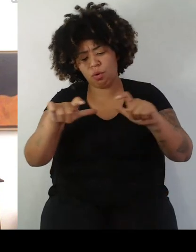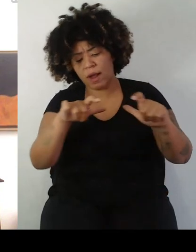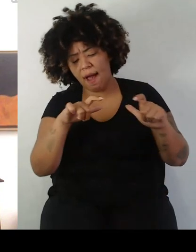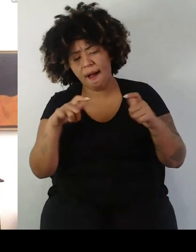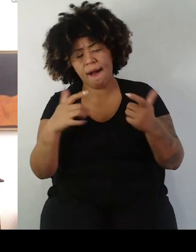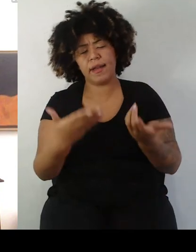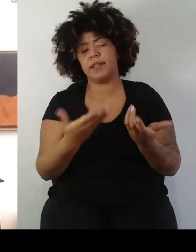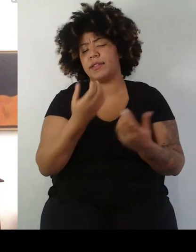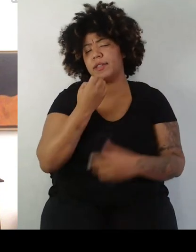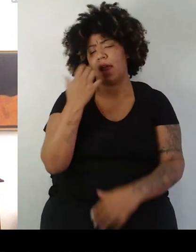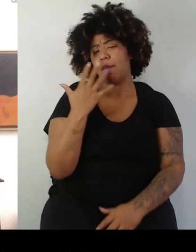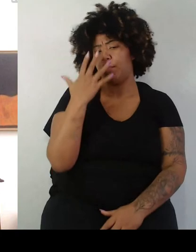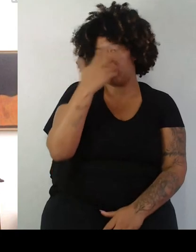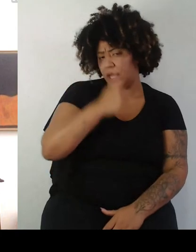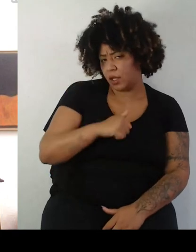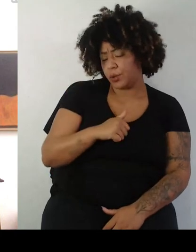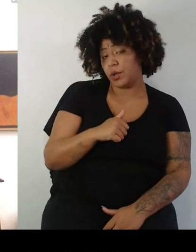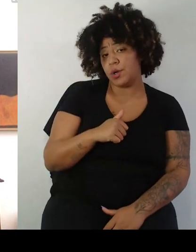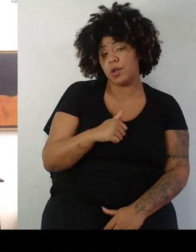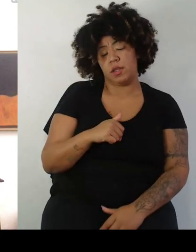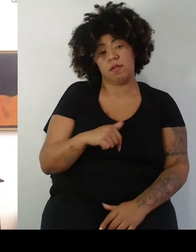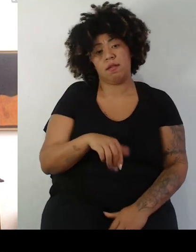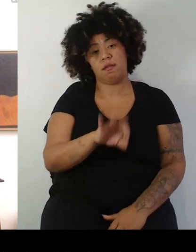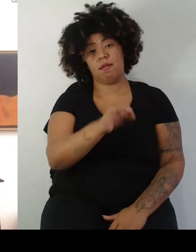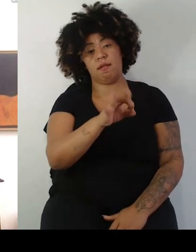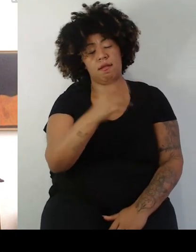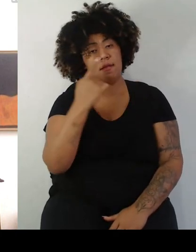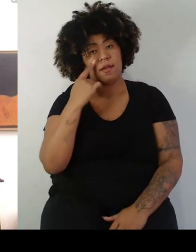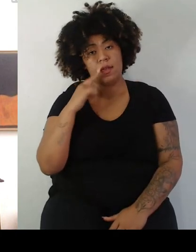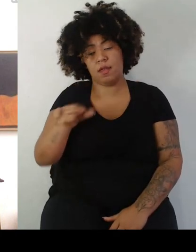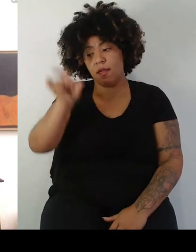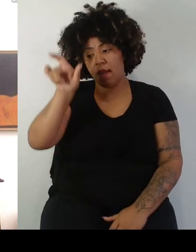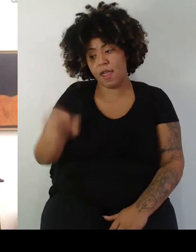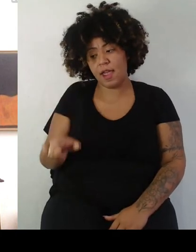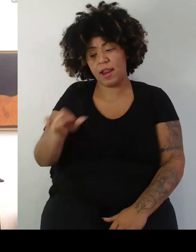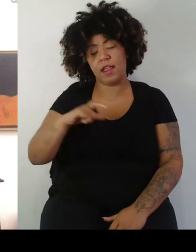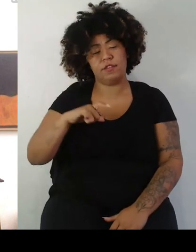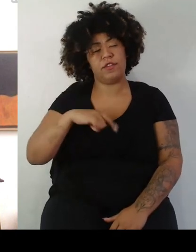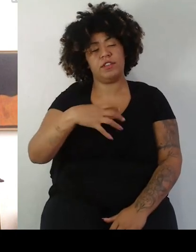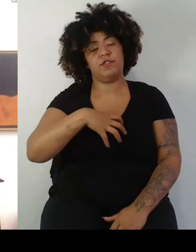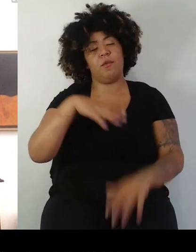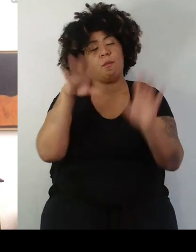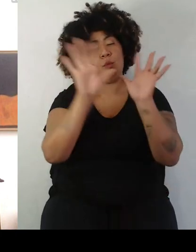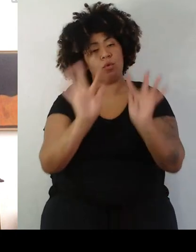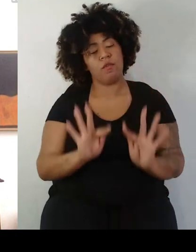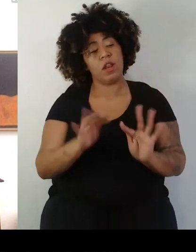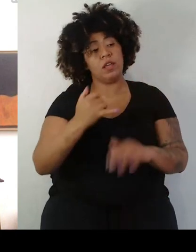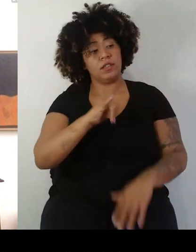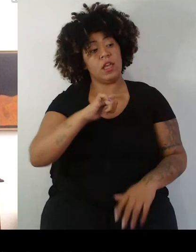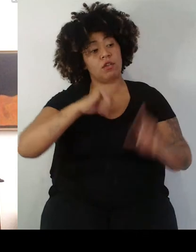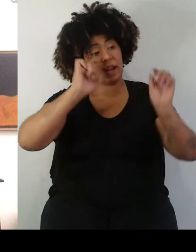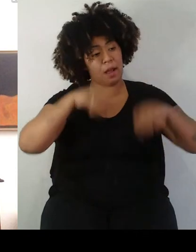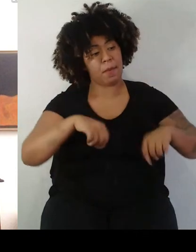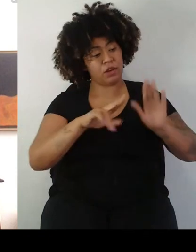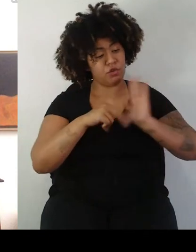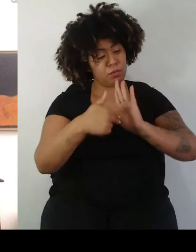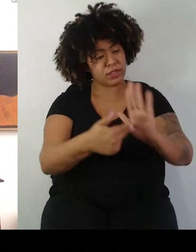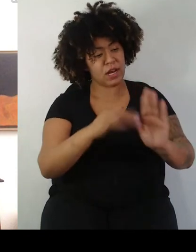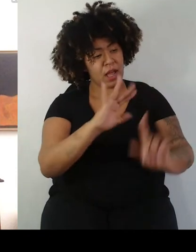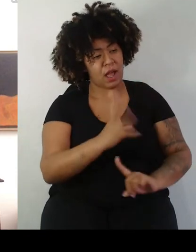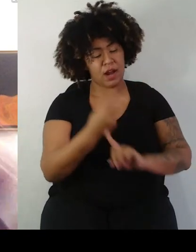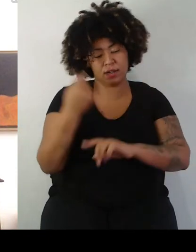bonitos e com certeza bacon teria ficado muito feliz de poder expor nesses salões